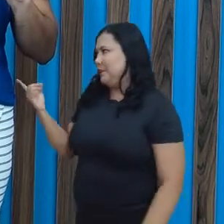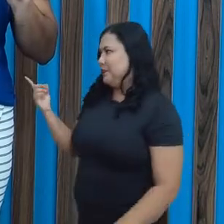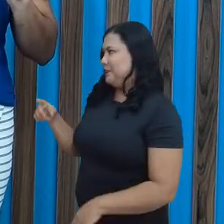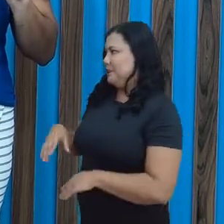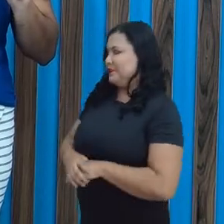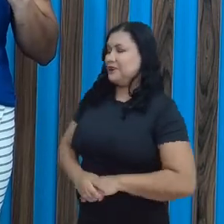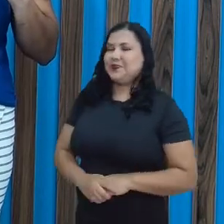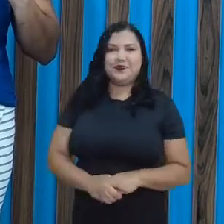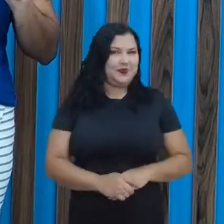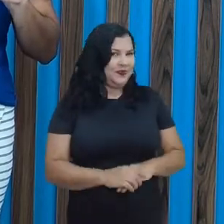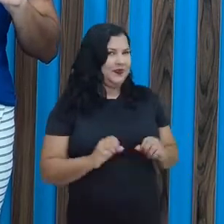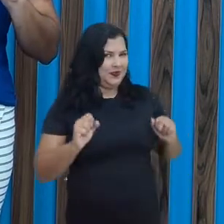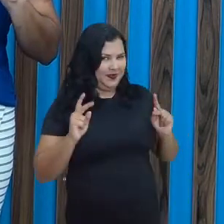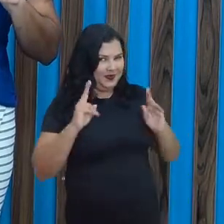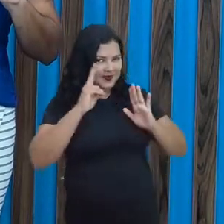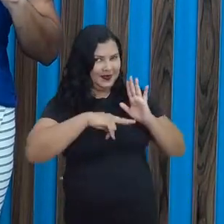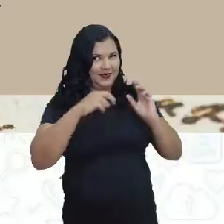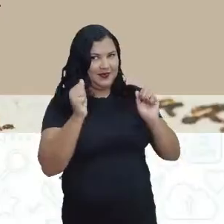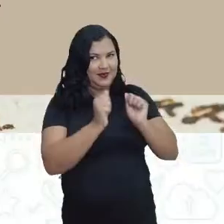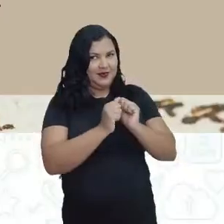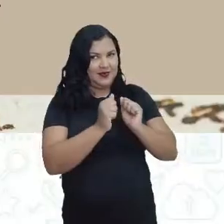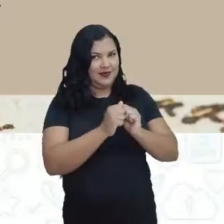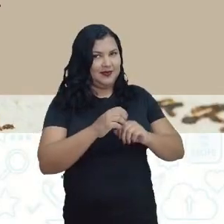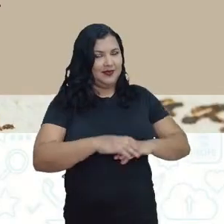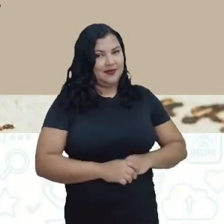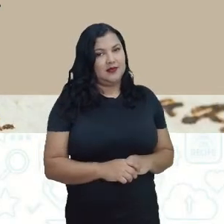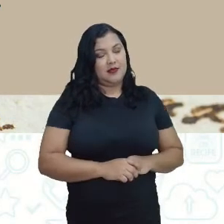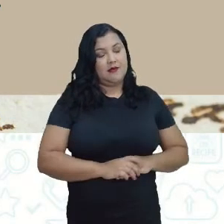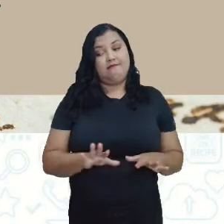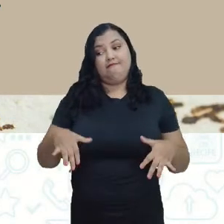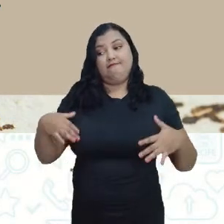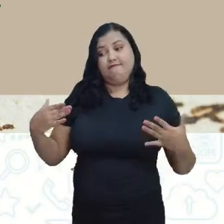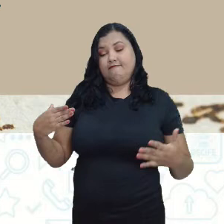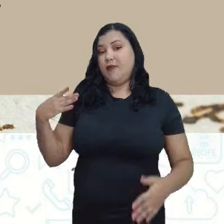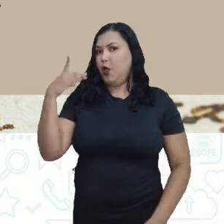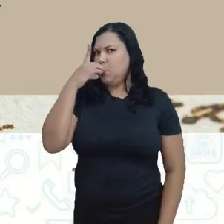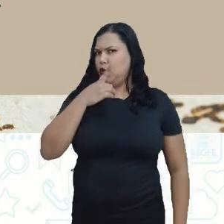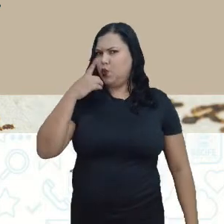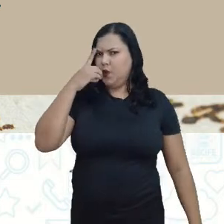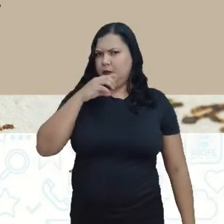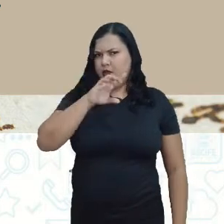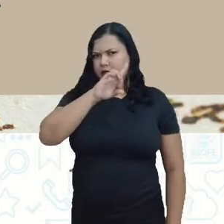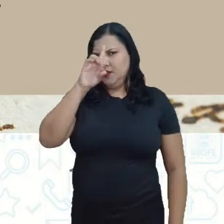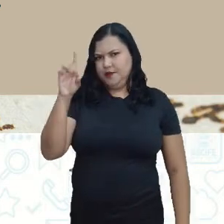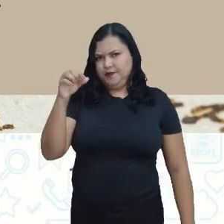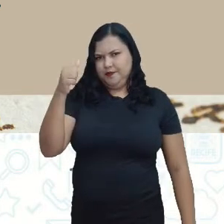junto. Joia? Pode ser? Vamos lá, ó. Domingo, 14 de junho de